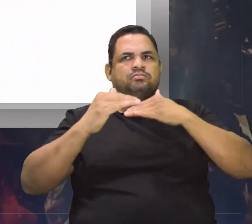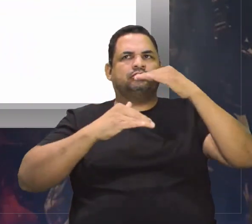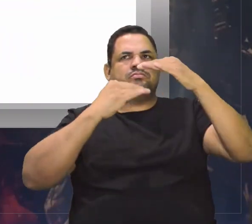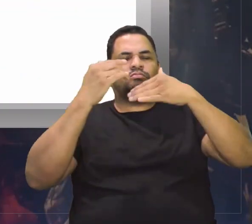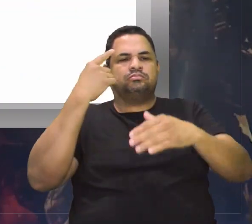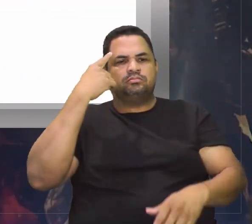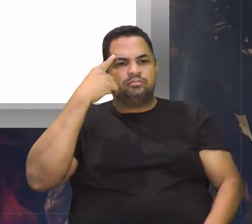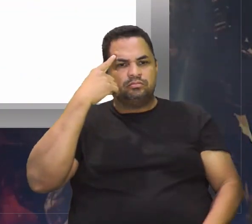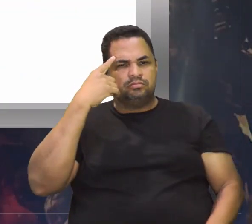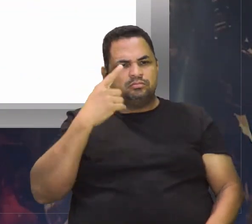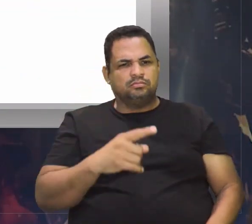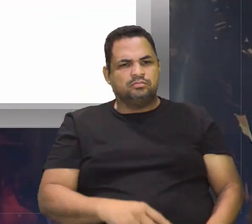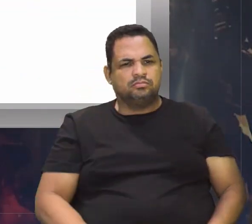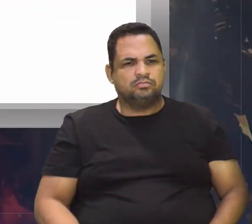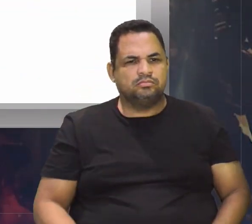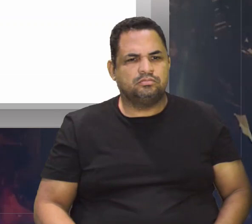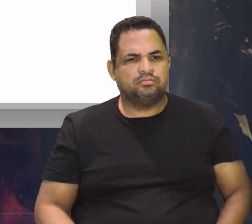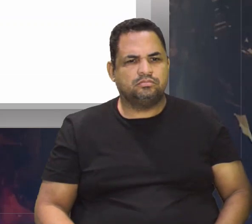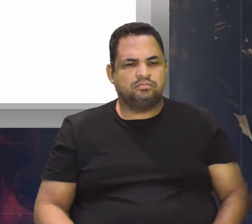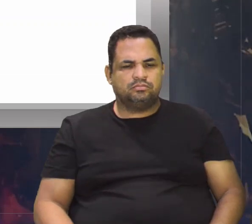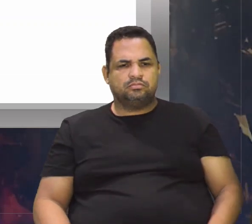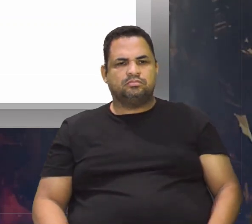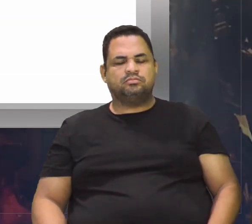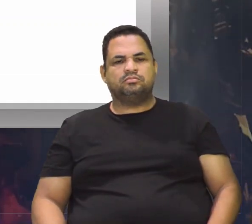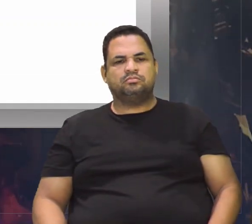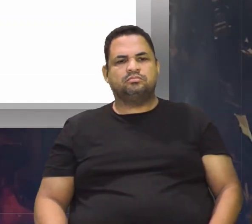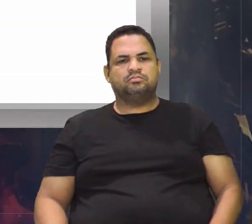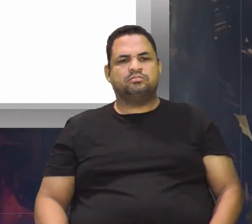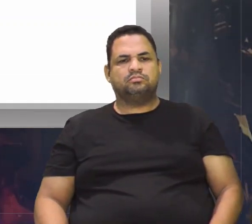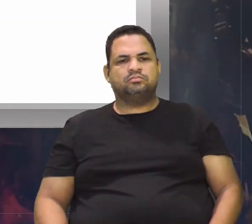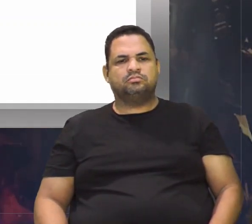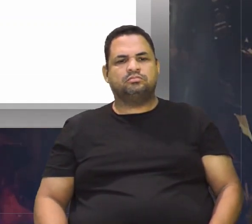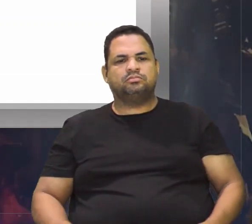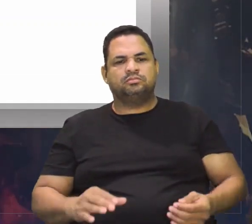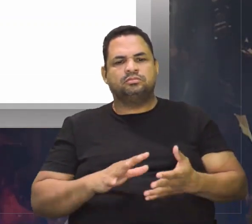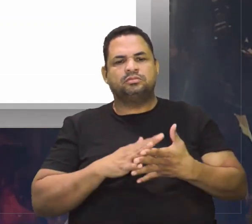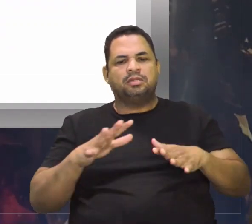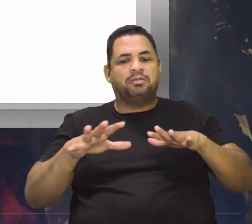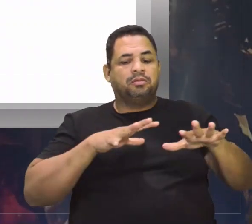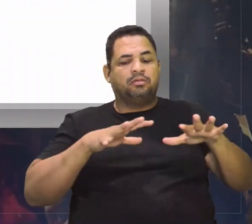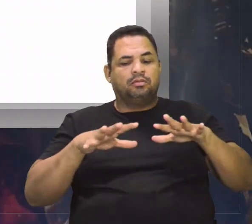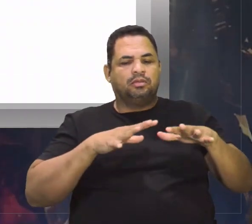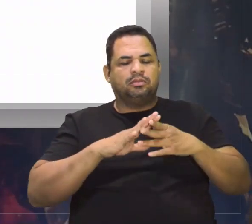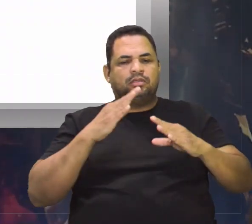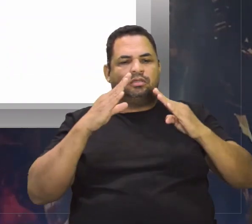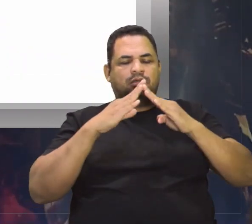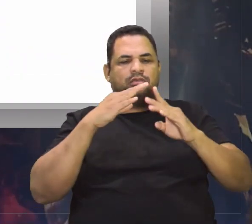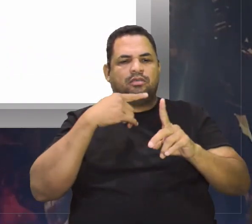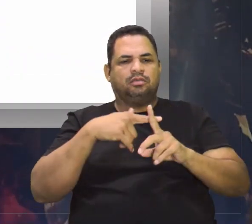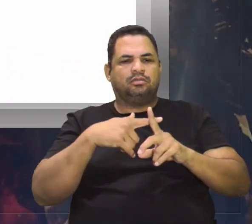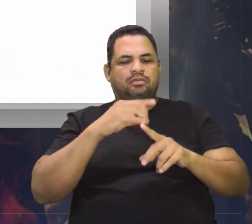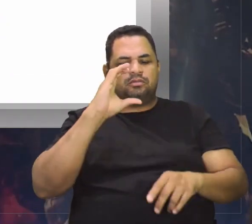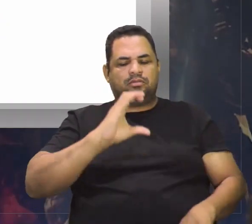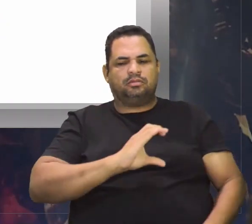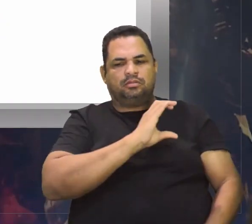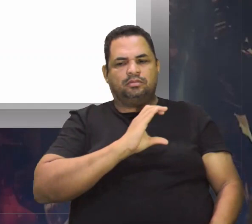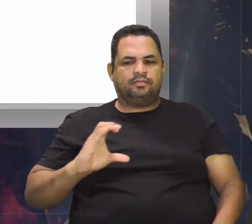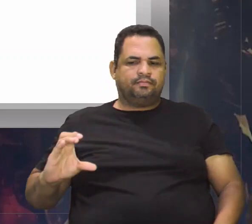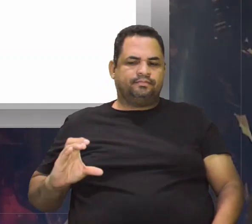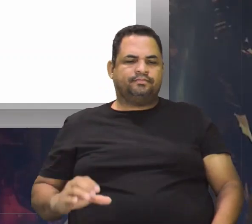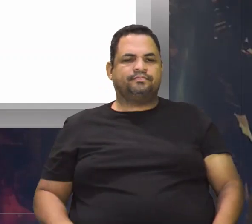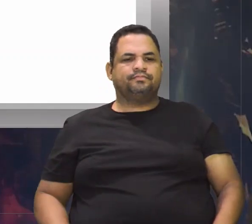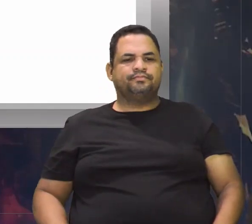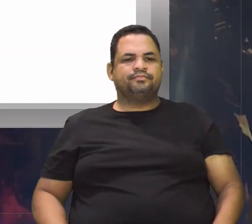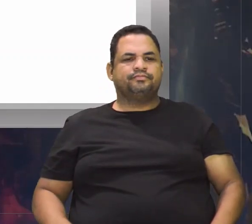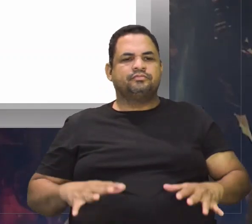pensamento. Avanço esse que vai mexer com a igreja. A Igreja Católica. A Igreja Católica ela vai